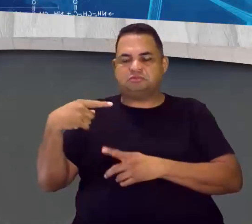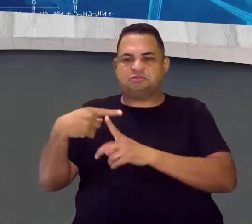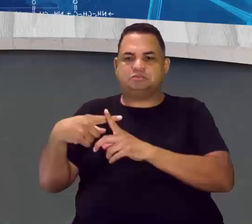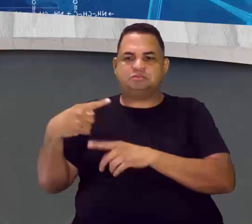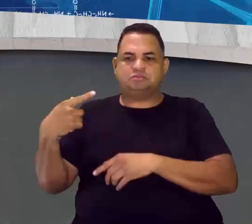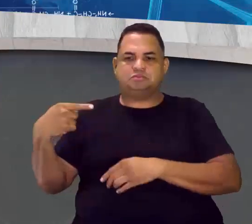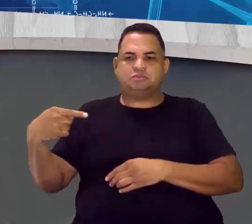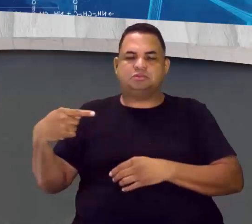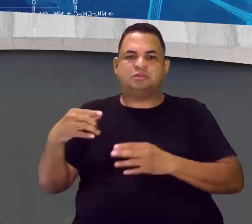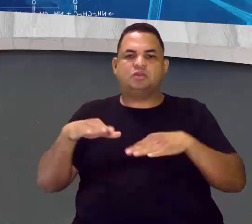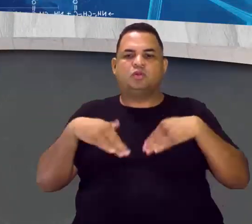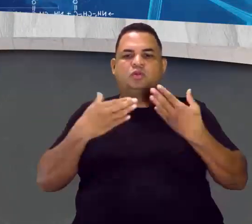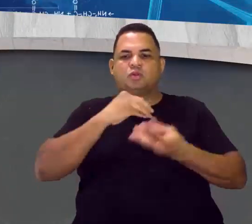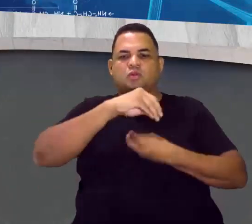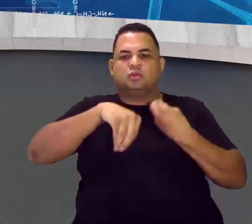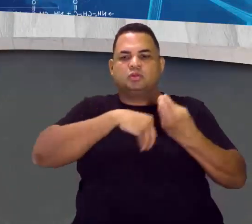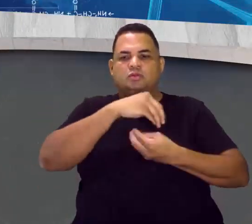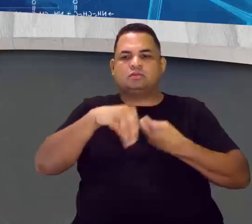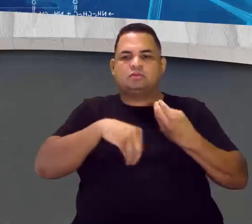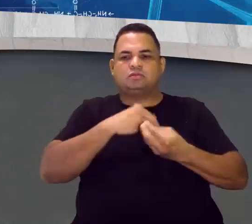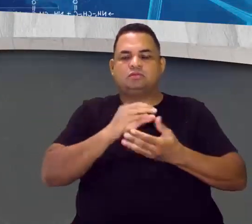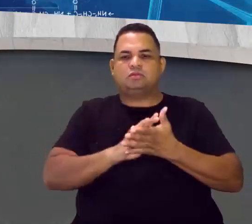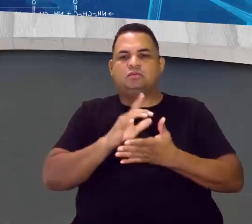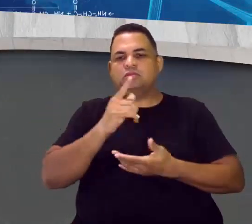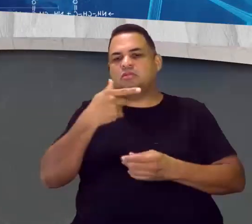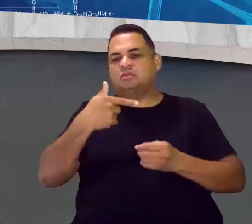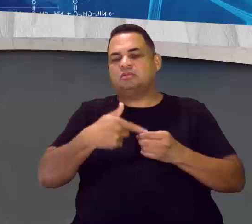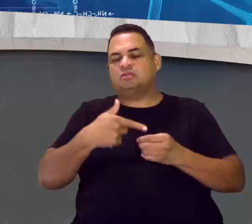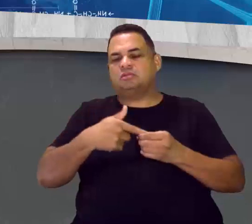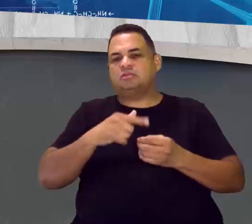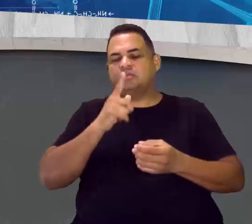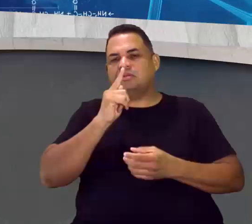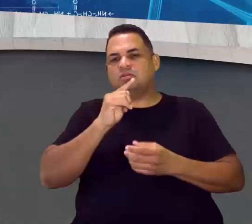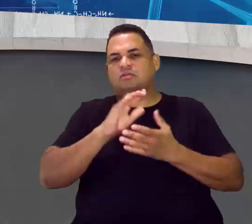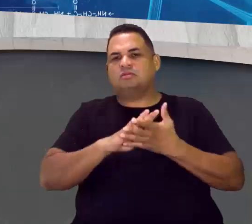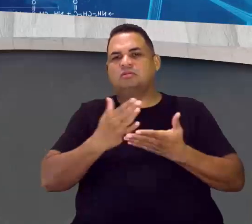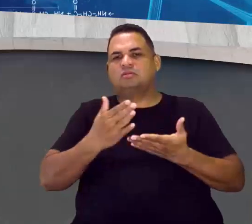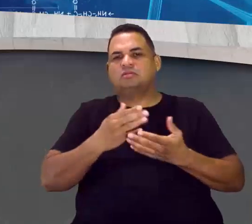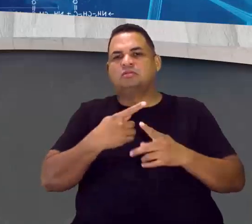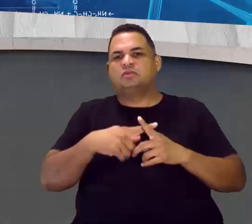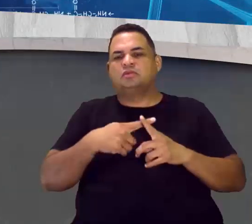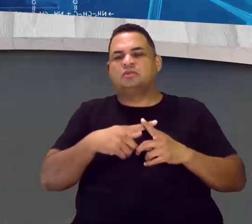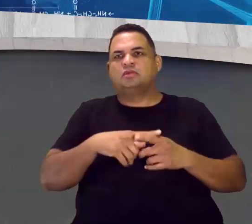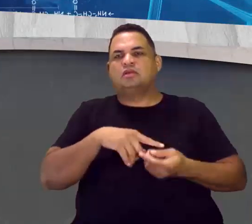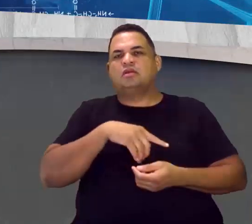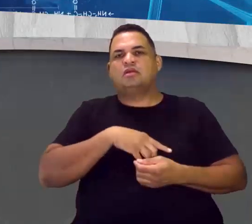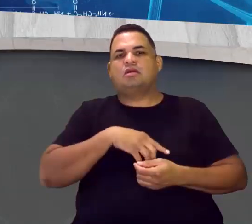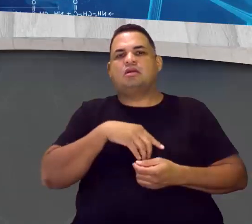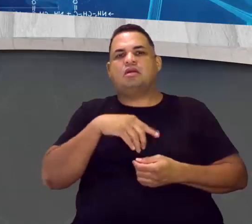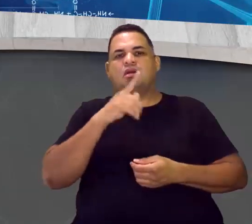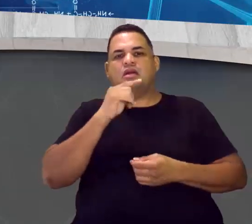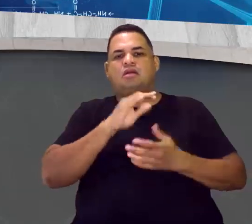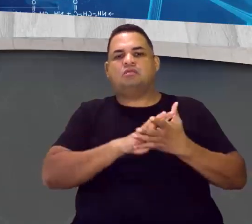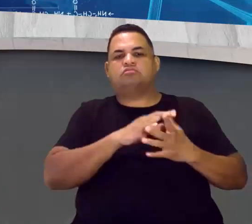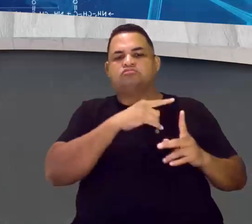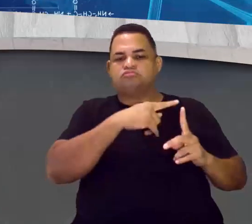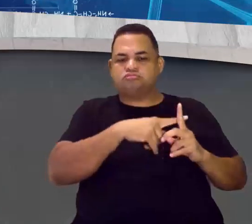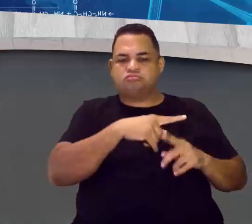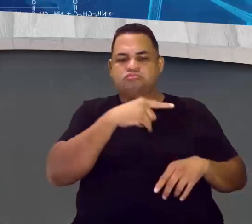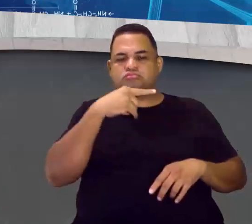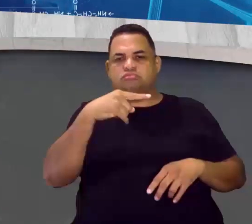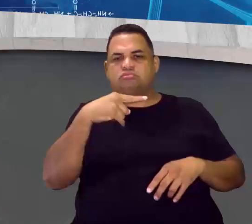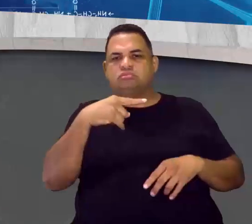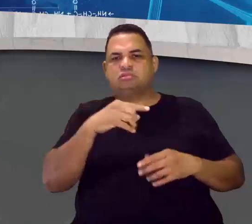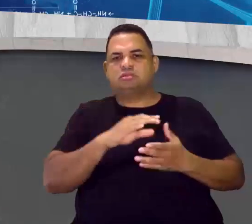se misturou a gasolina com a água, por a água ser polar, atraiu as moléculas do álcool que estava